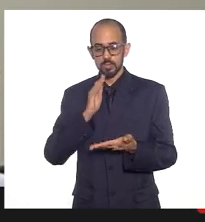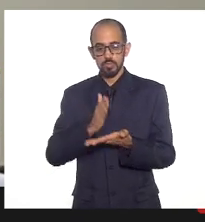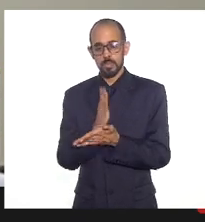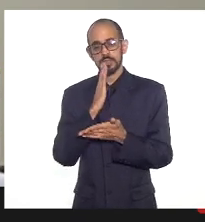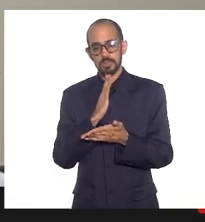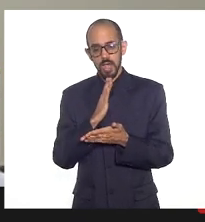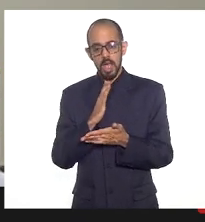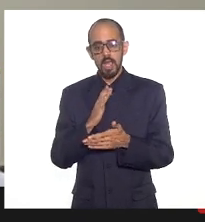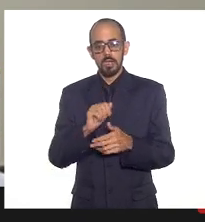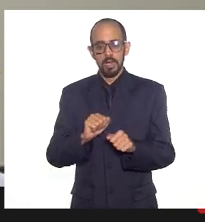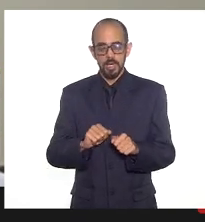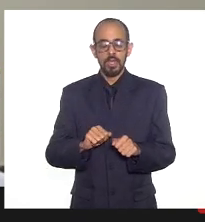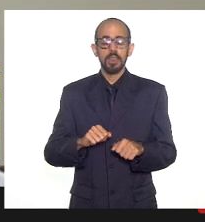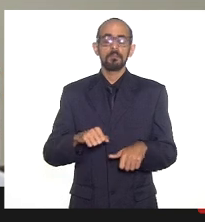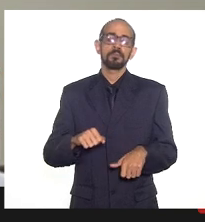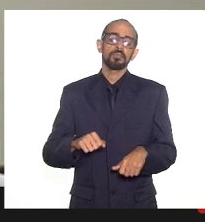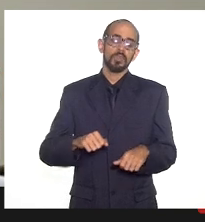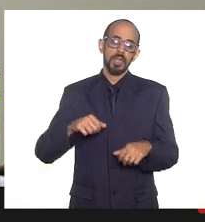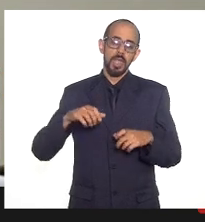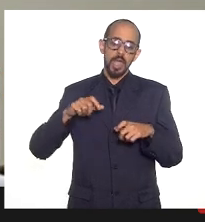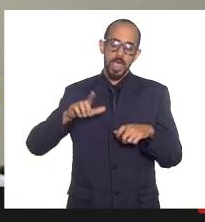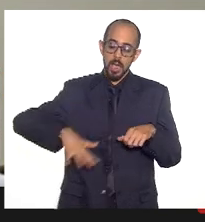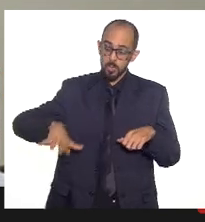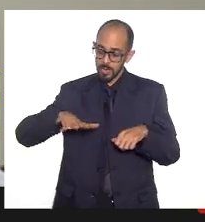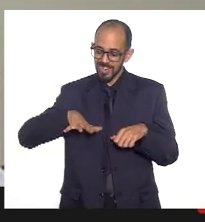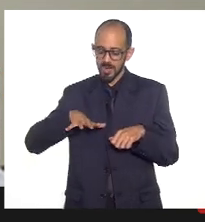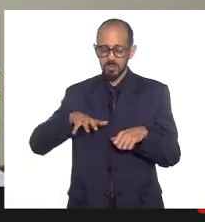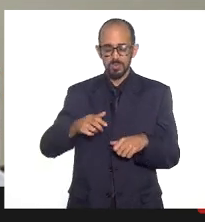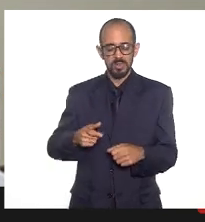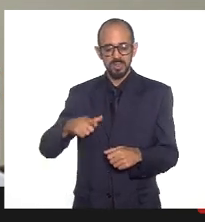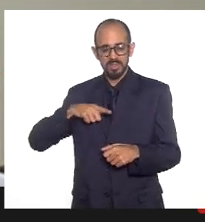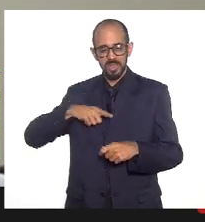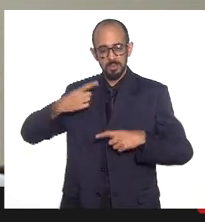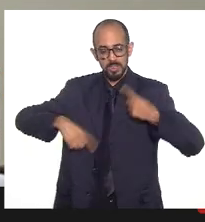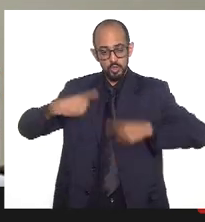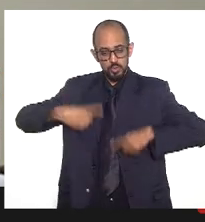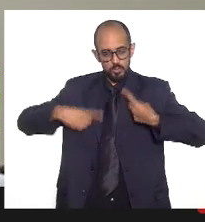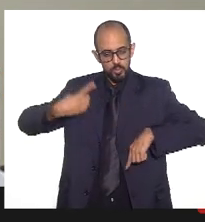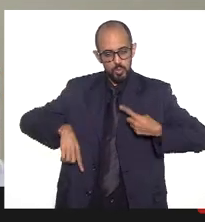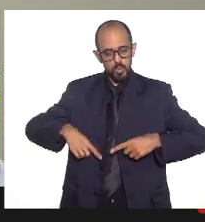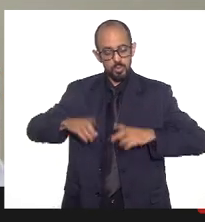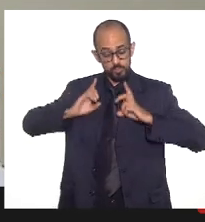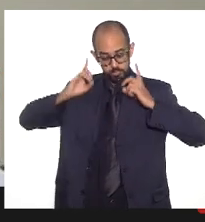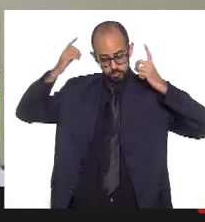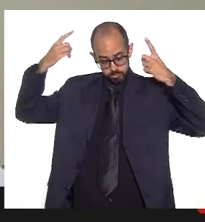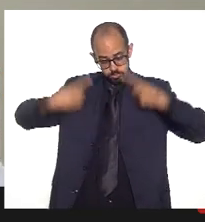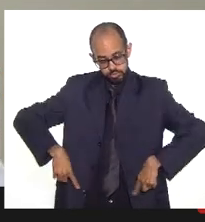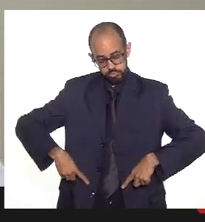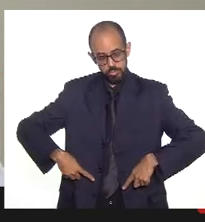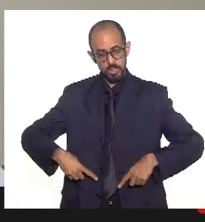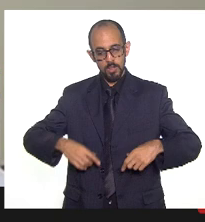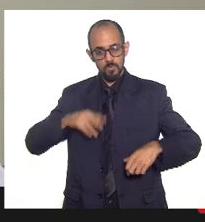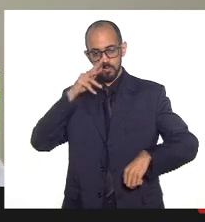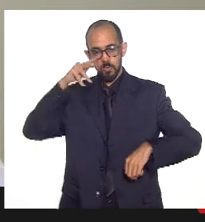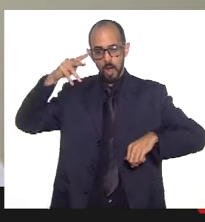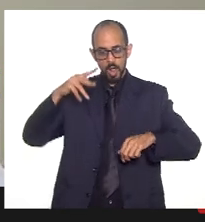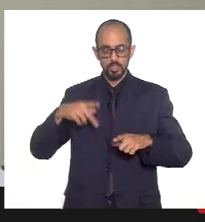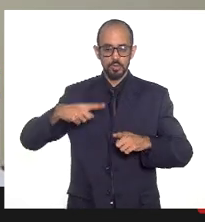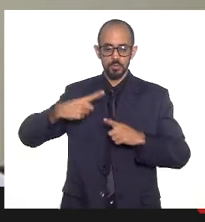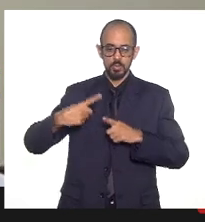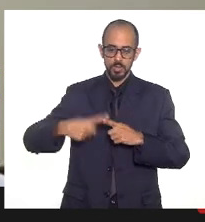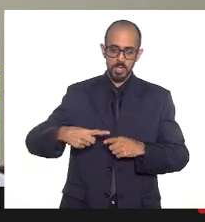campo muito disputado, inclusive pelos interesses do capital, e, consequentemente, as pressões sobre essa pauta são